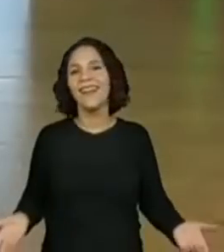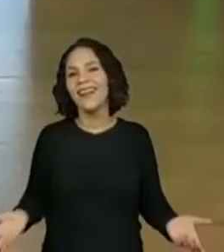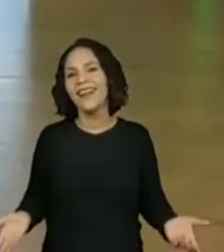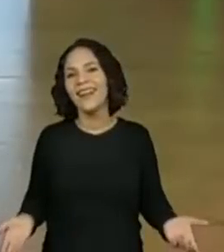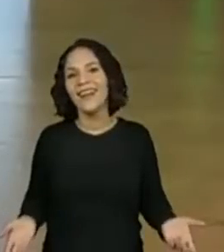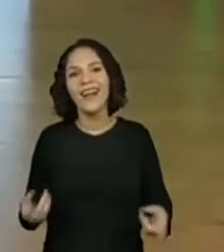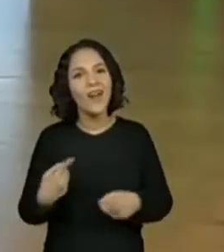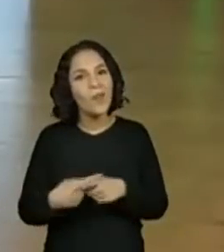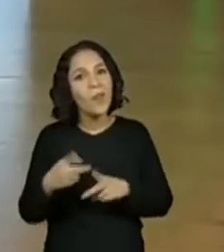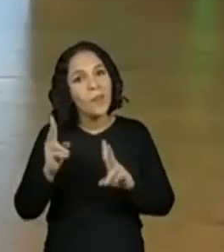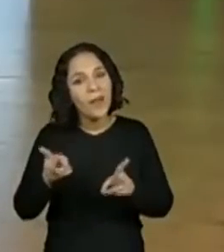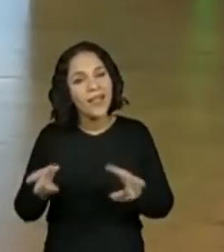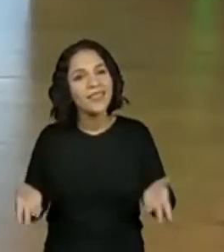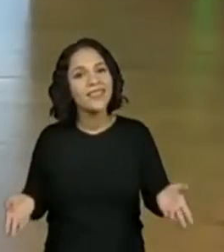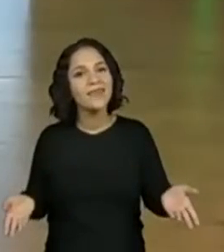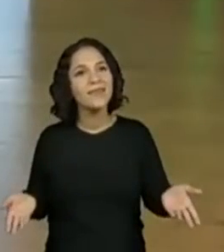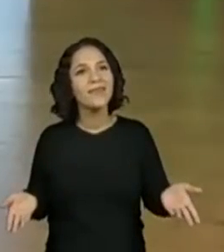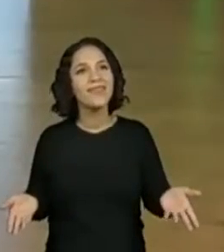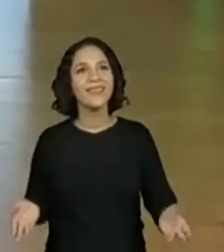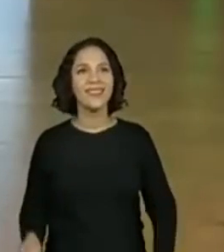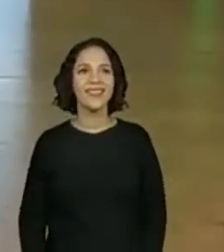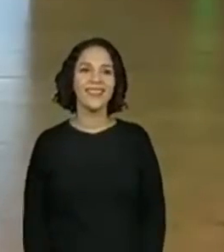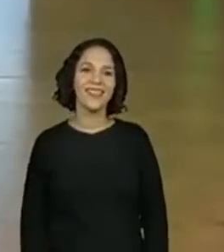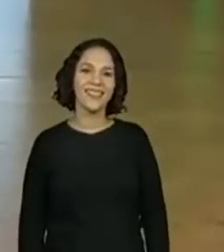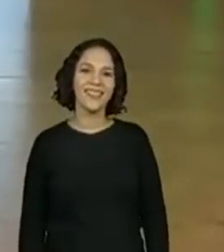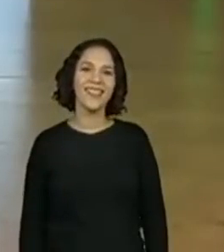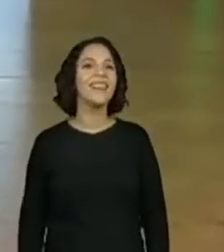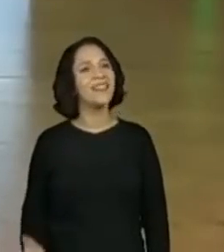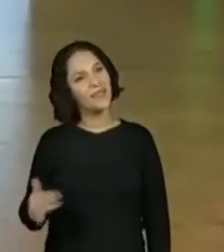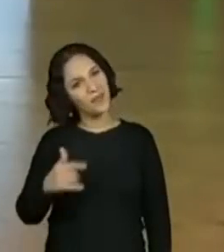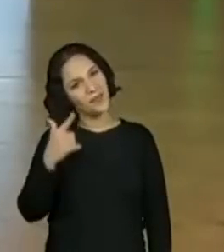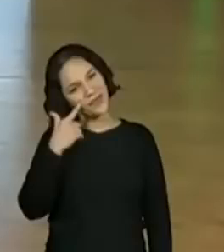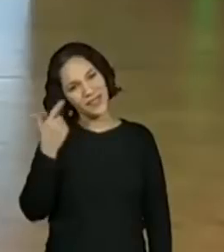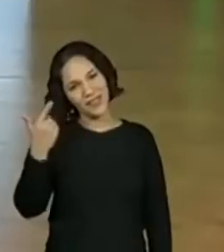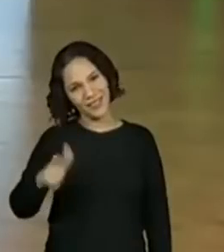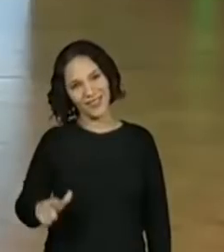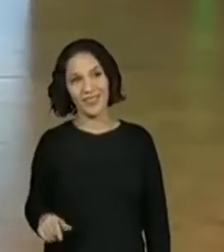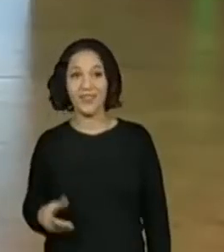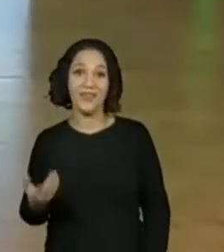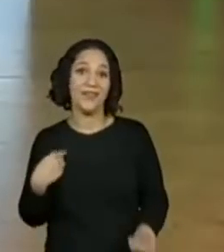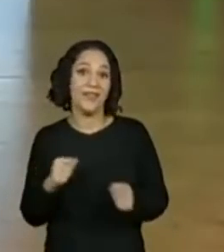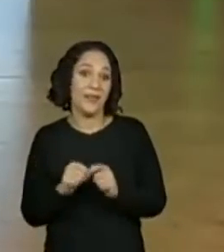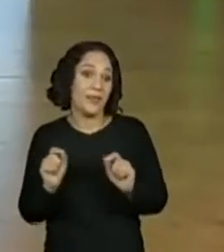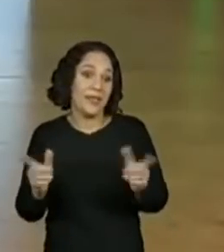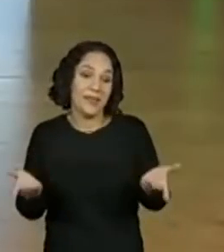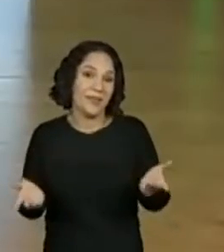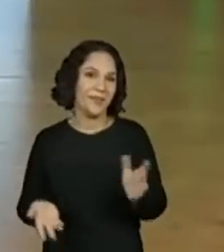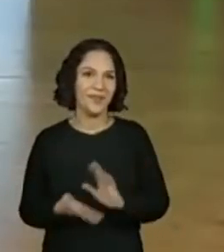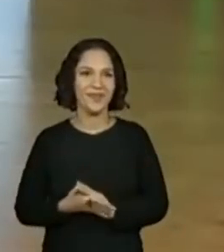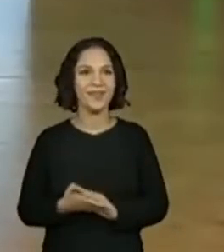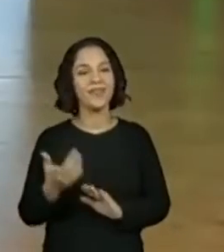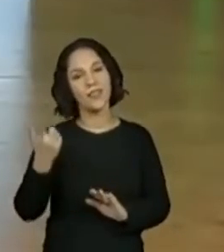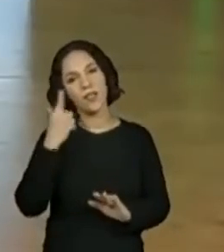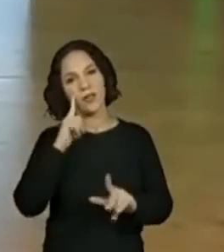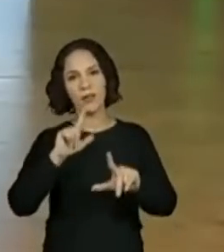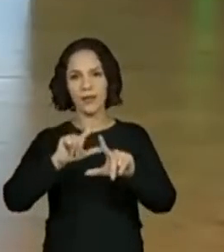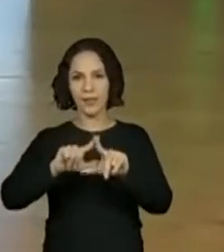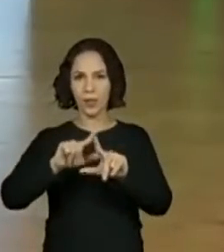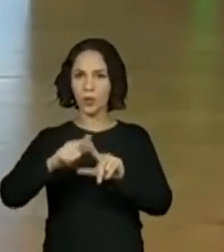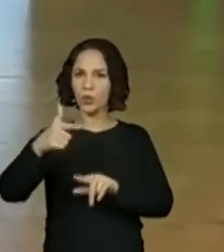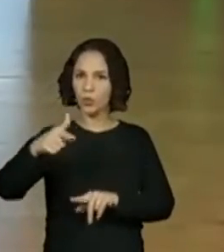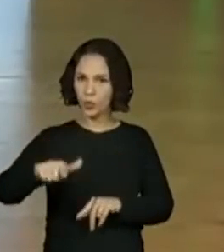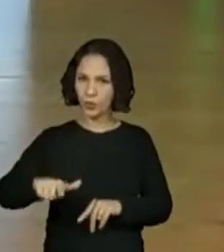É o mesmo? Assim não dá. Vamos lá, então, fazer o quê? No triângulo,